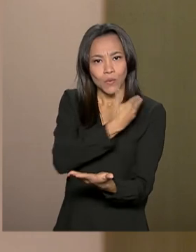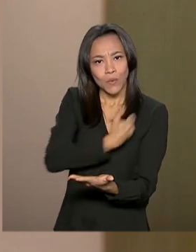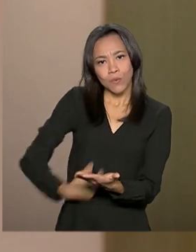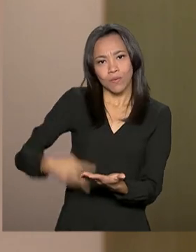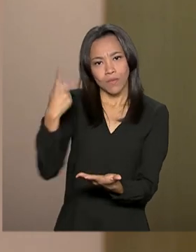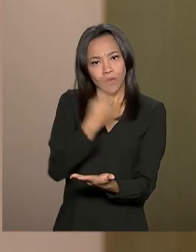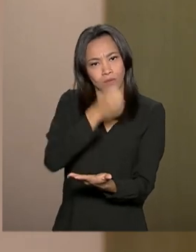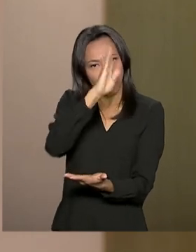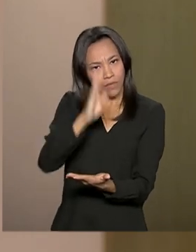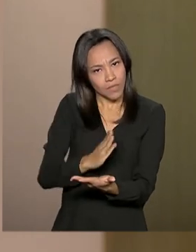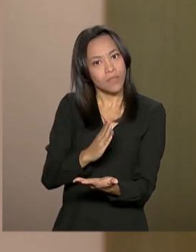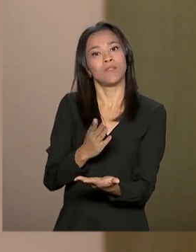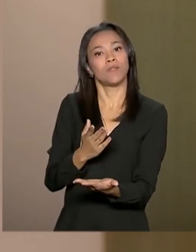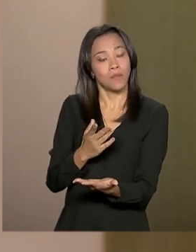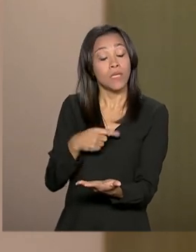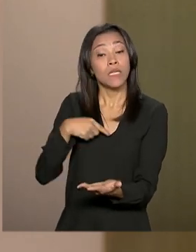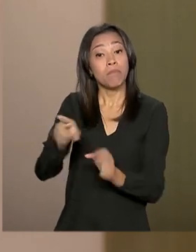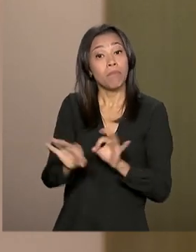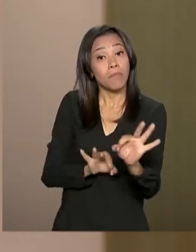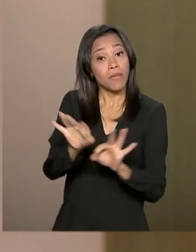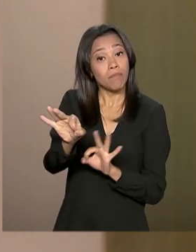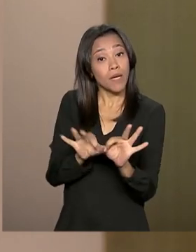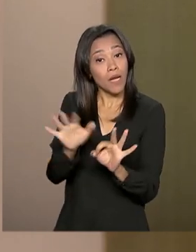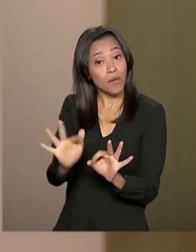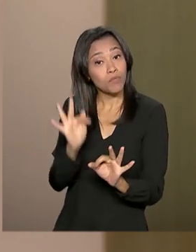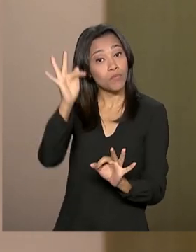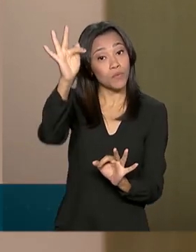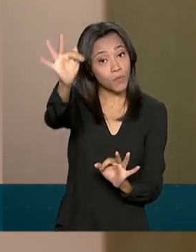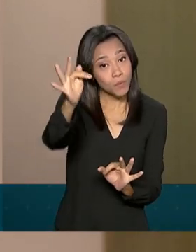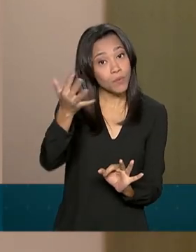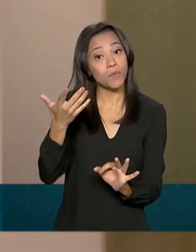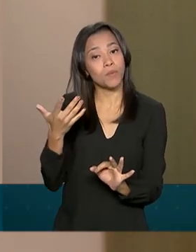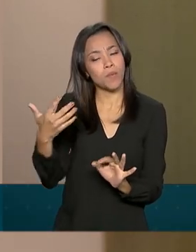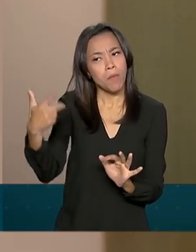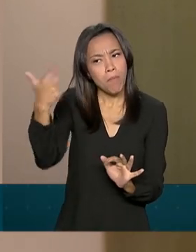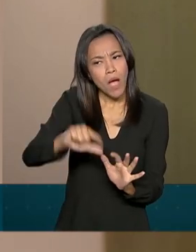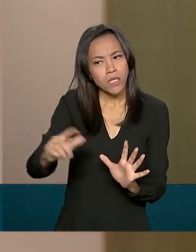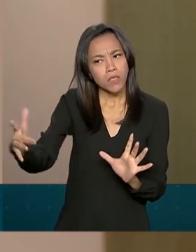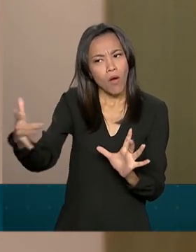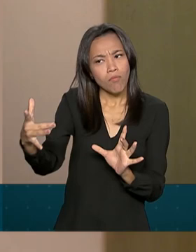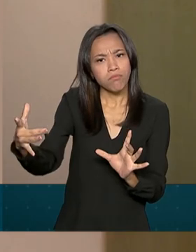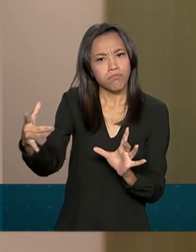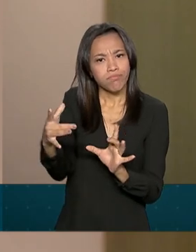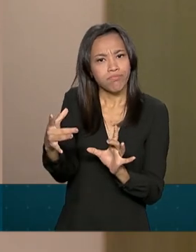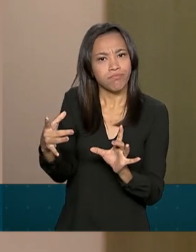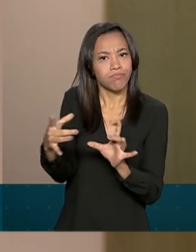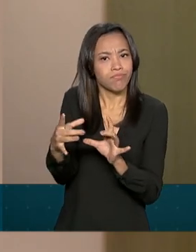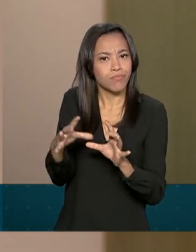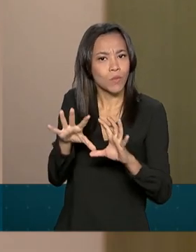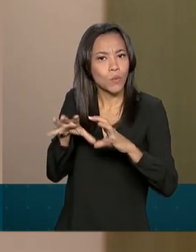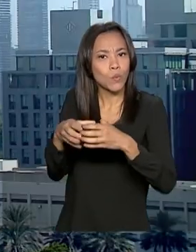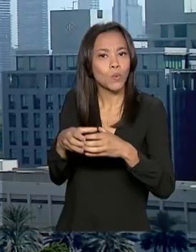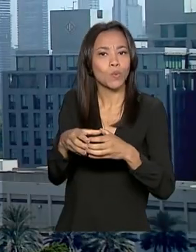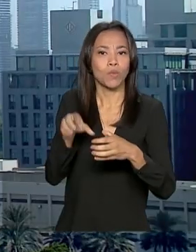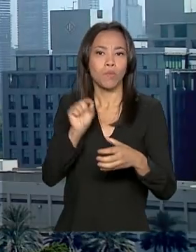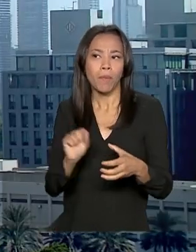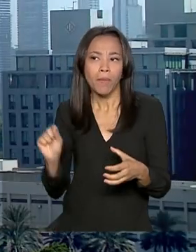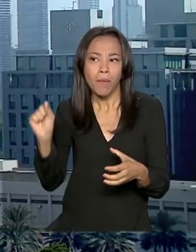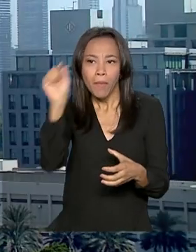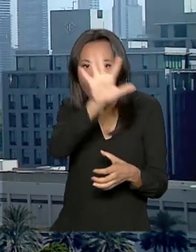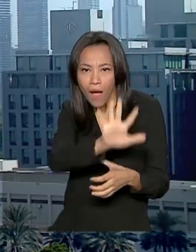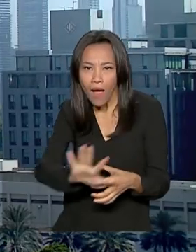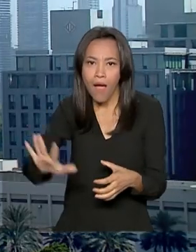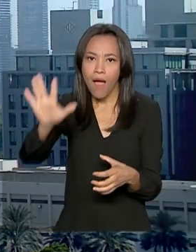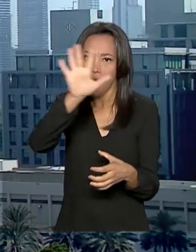e preparar pratos para os passos futuros de uma maior aproximação é com os emirados árabes com uma localização